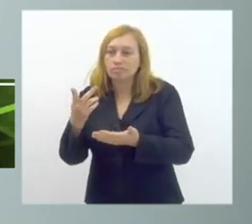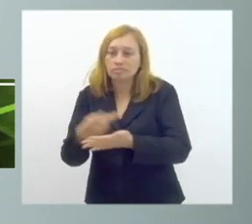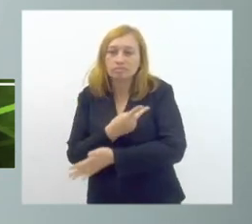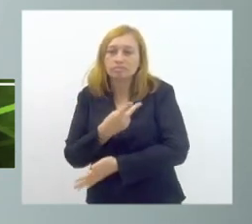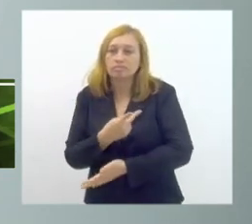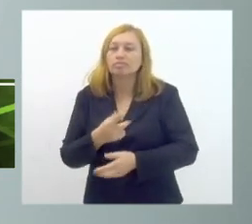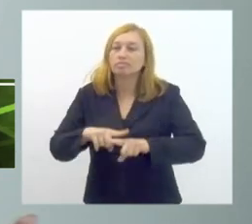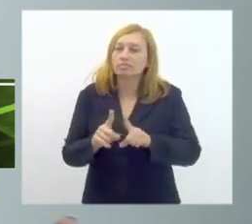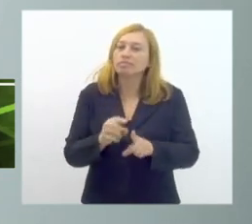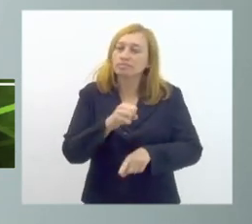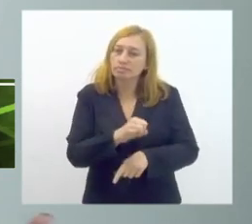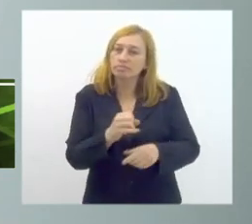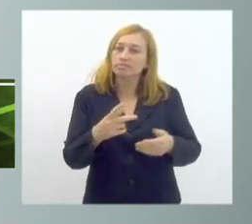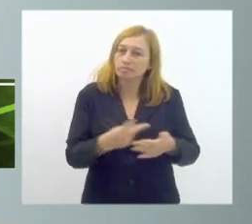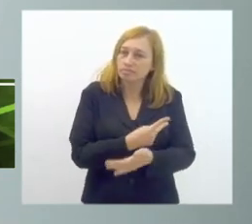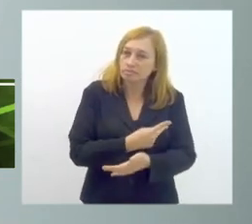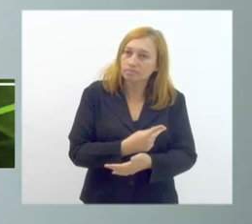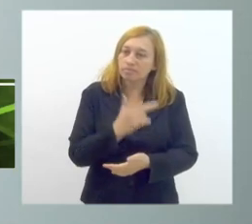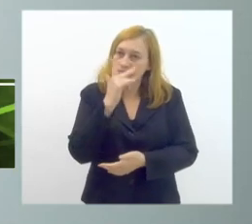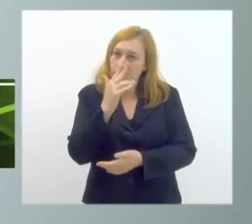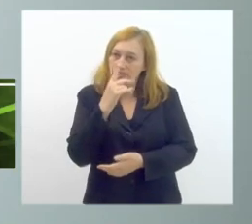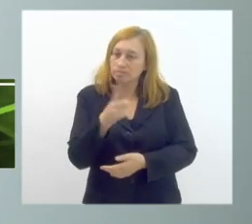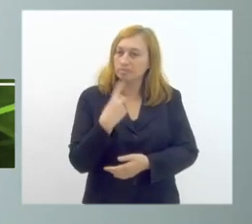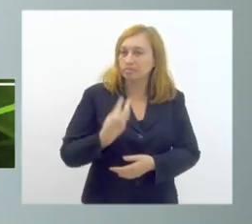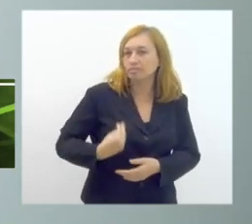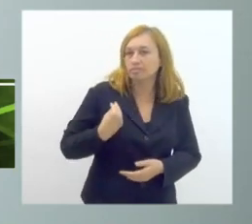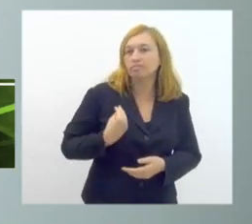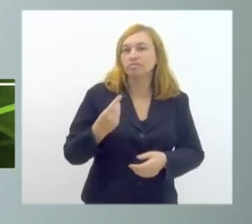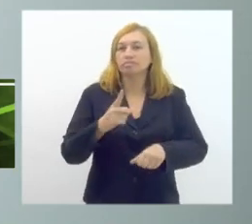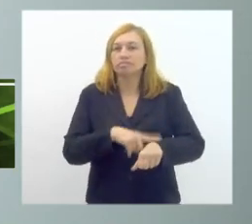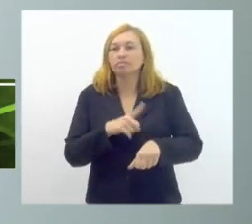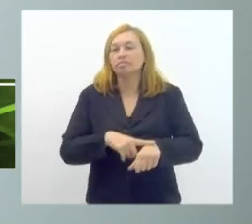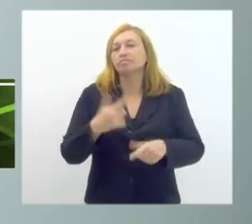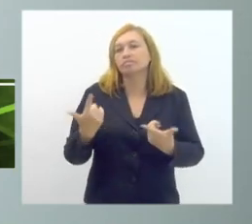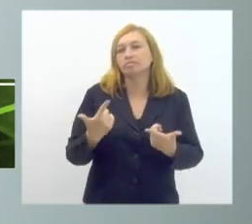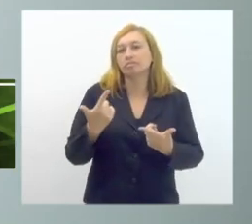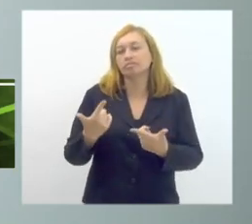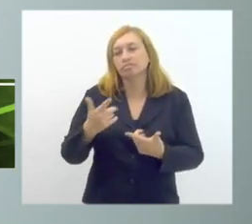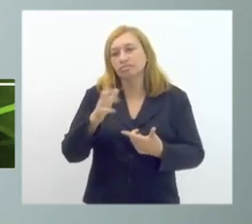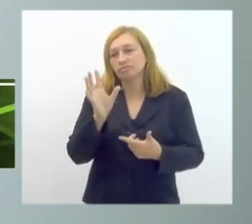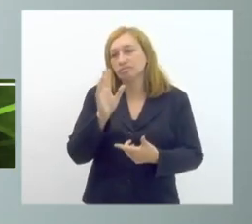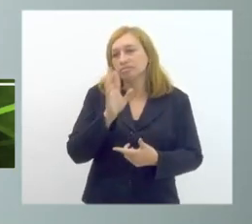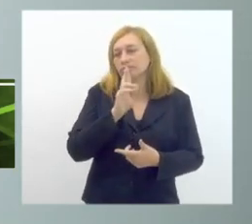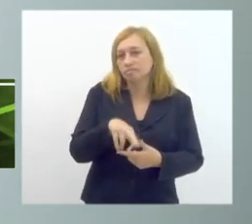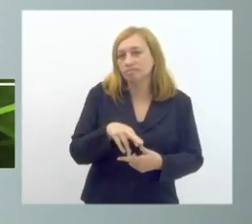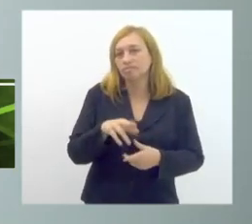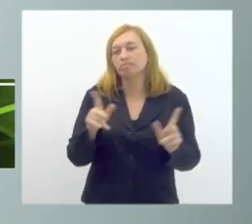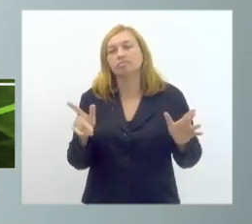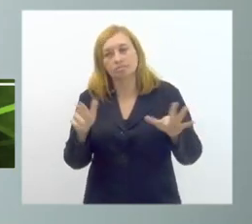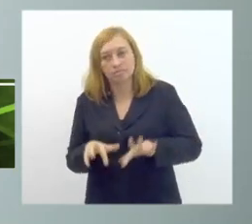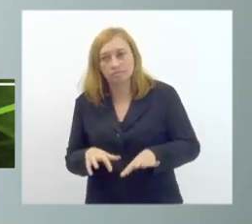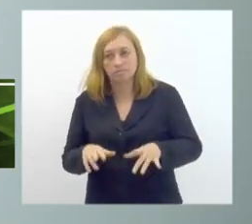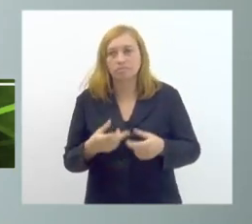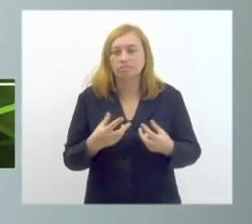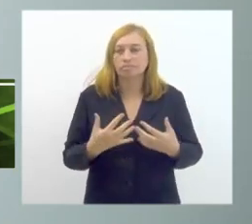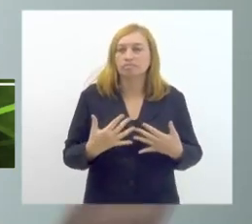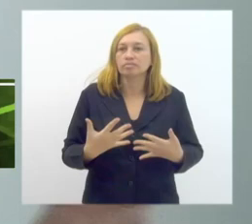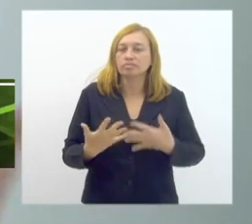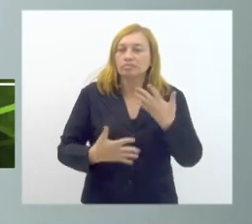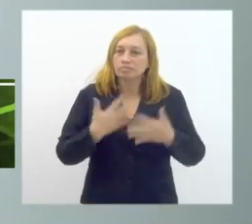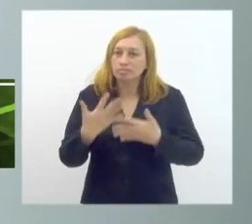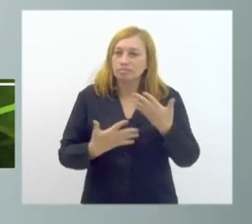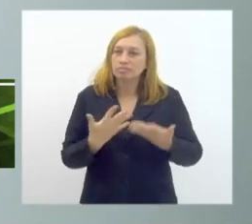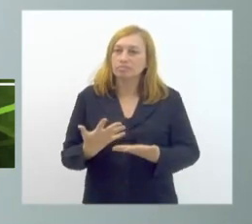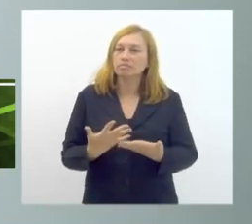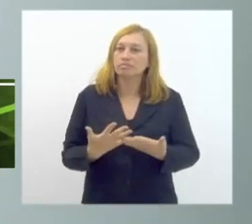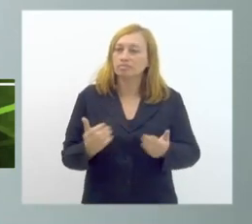coisa parecida com o que a gente viveu nesse momento, a gente consiga ter um resultado totalmente diferente. Então, assim, eu me sinto muito confortável porque eu estou